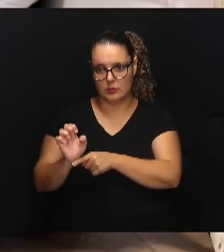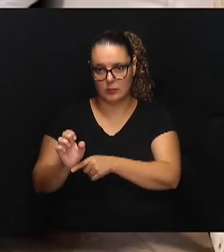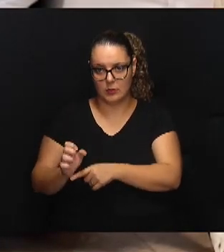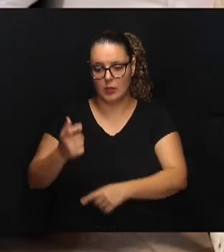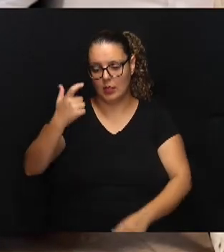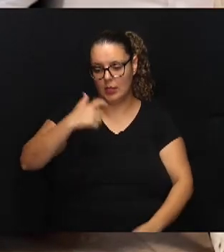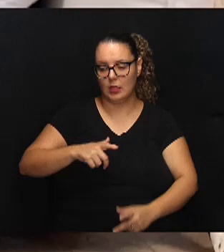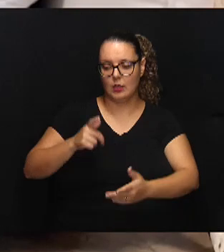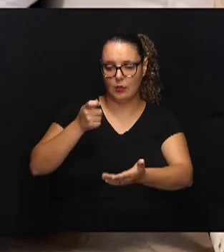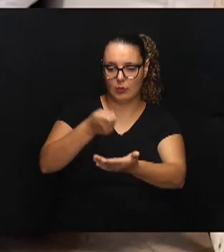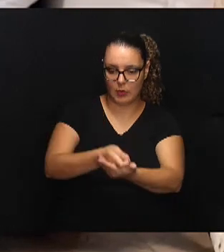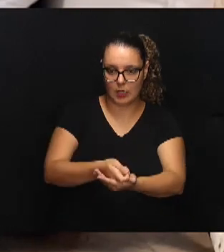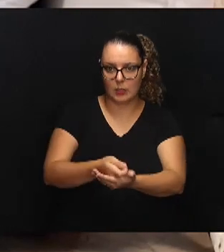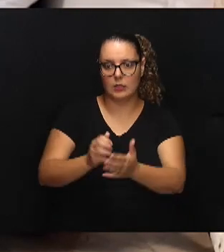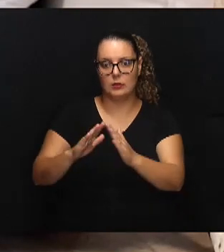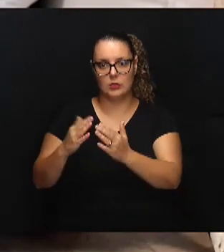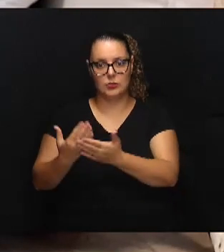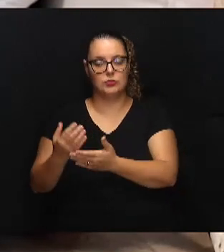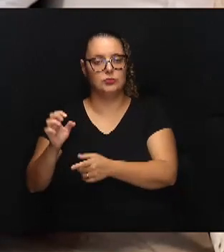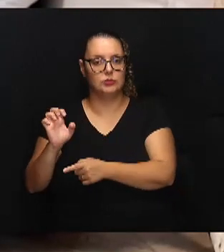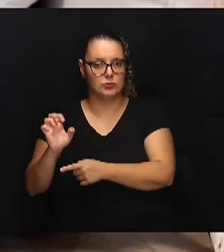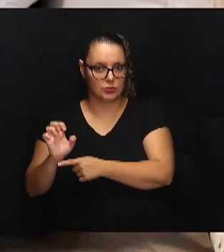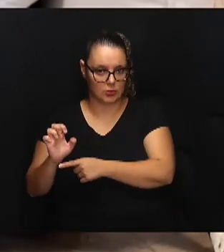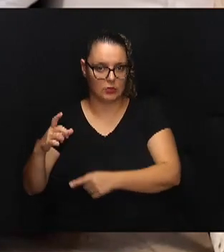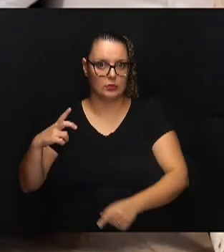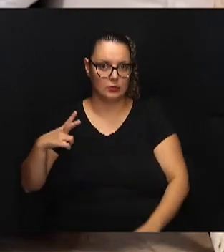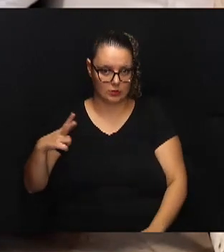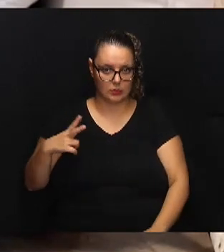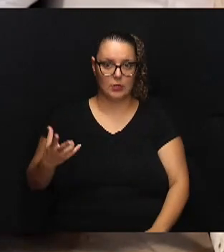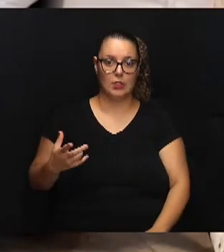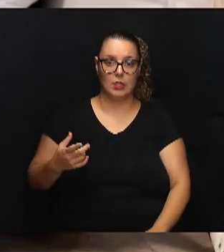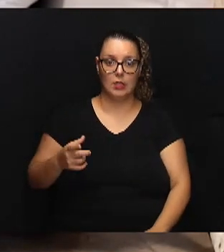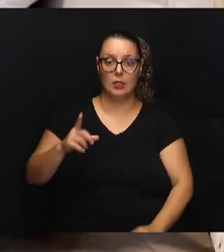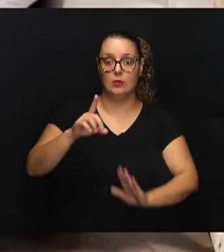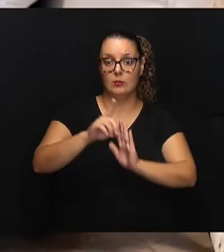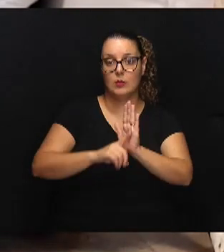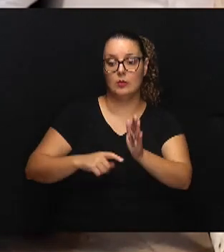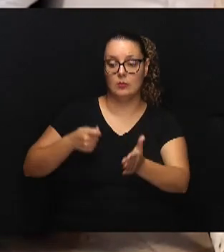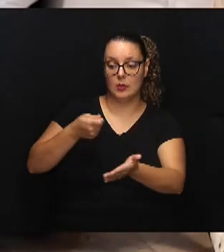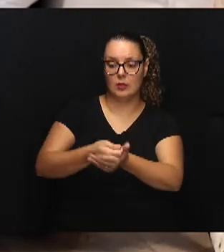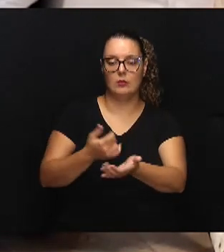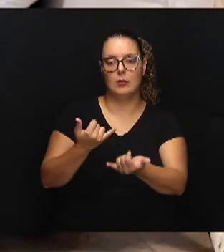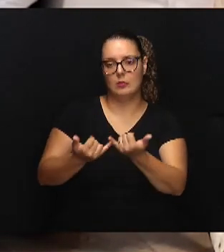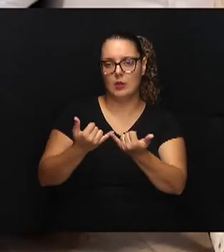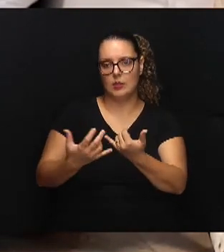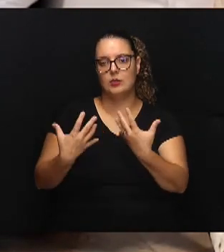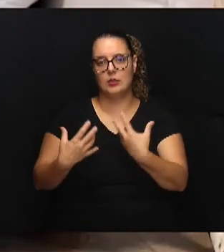estou pagando essa escola, eu tenho o direito de restituir uma parte do imposto de renda.